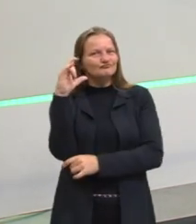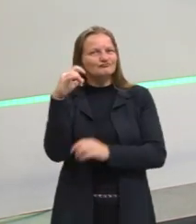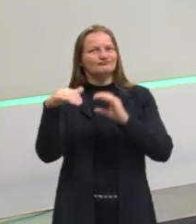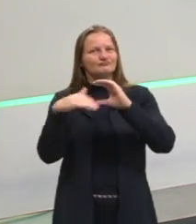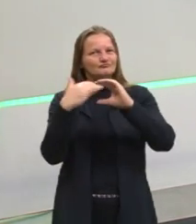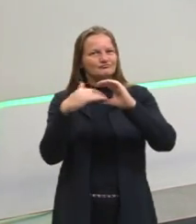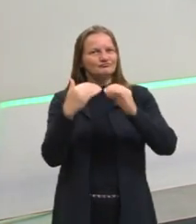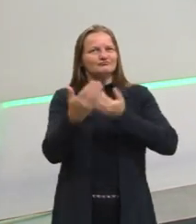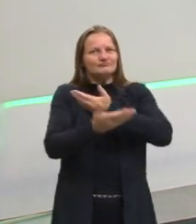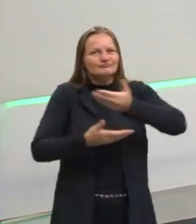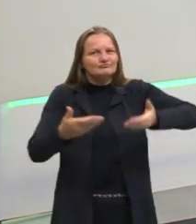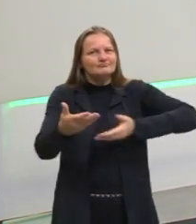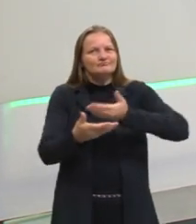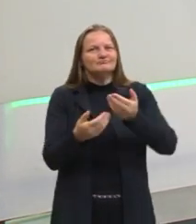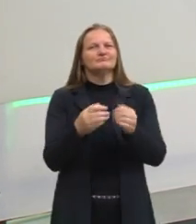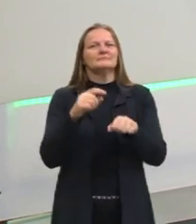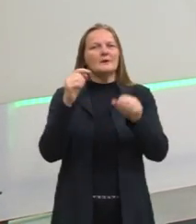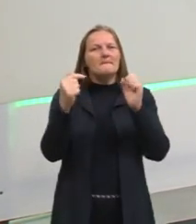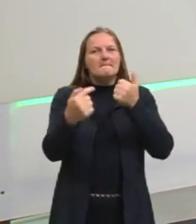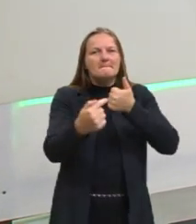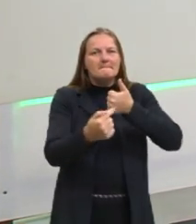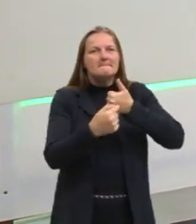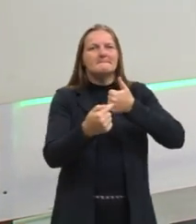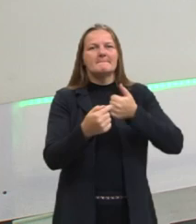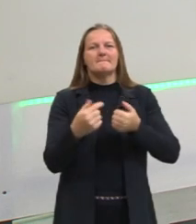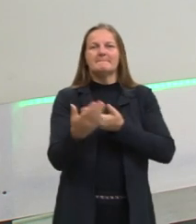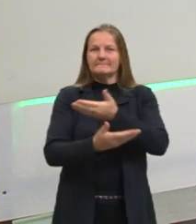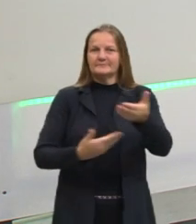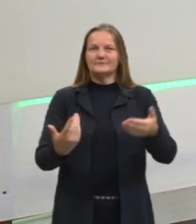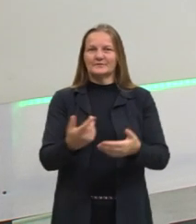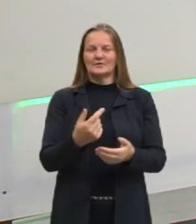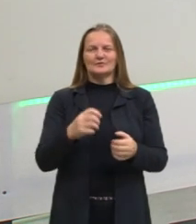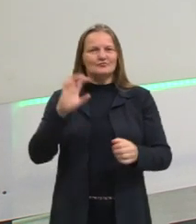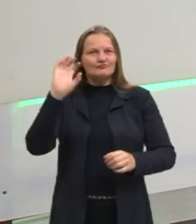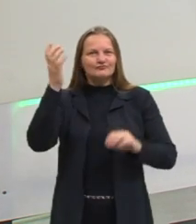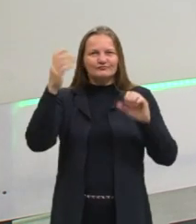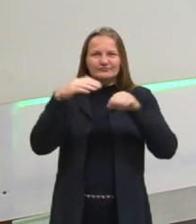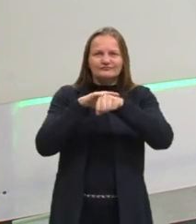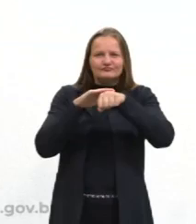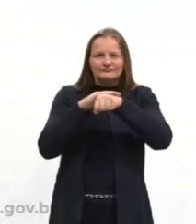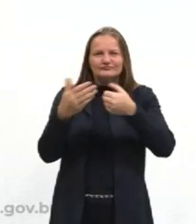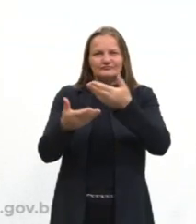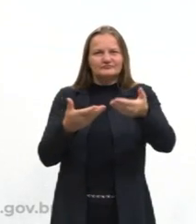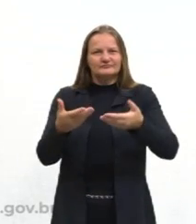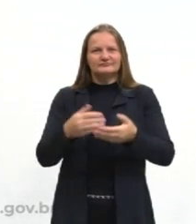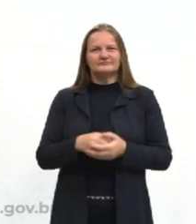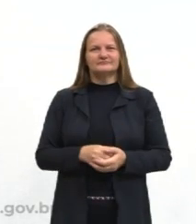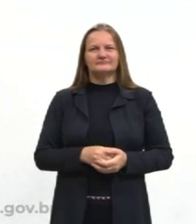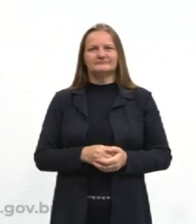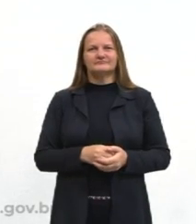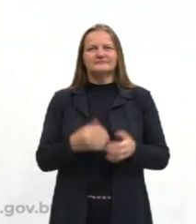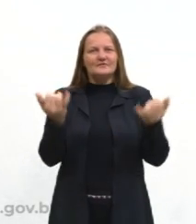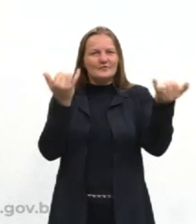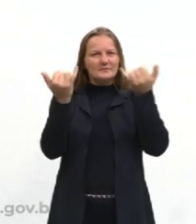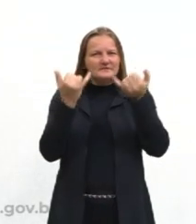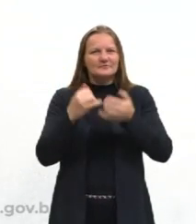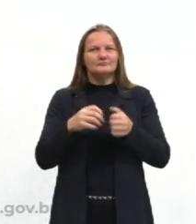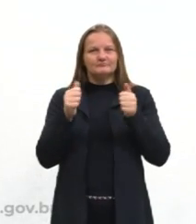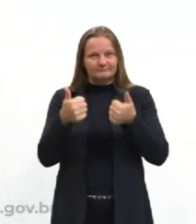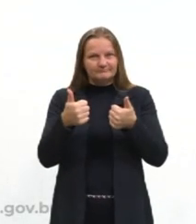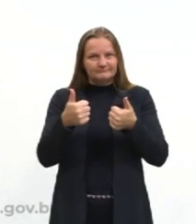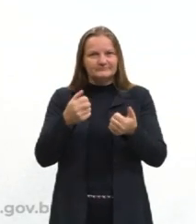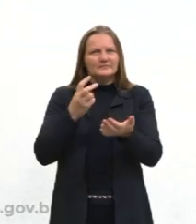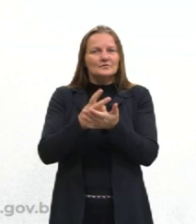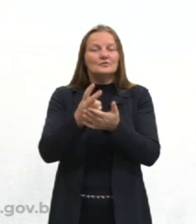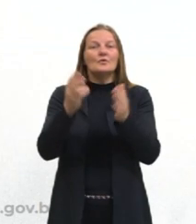tal situação manda lá a marca E aí nós vamos resolver essa situação e vamos dando continuidade e